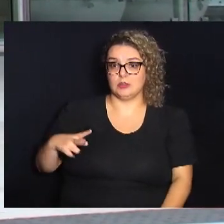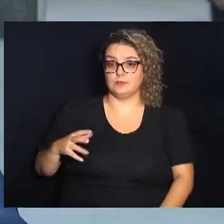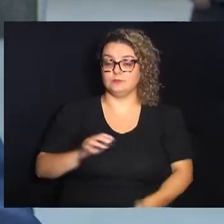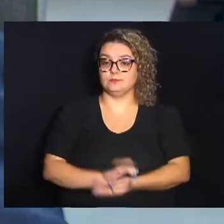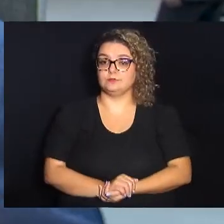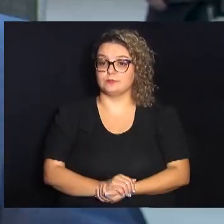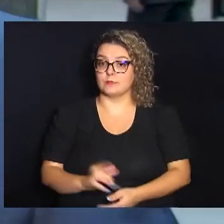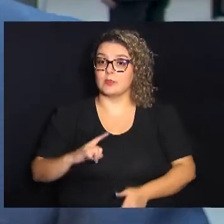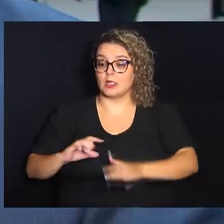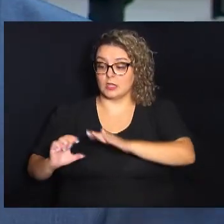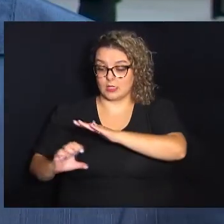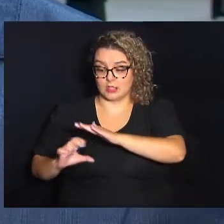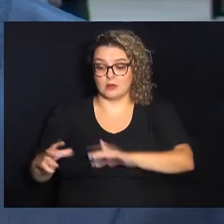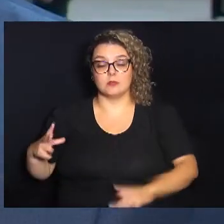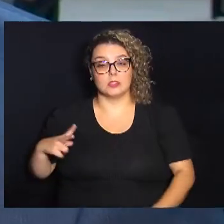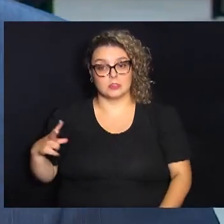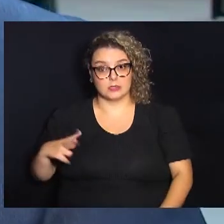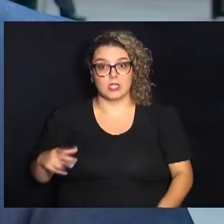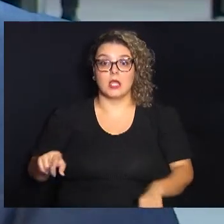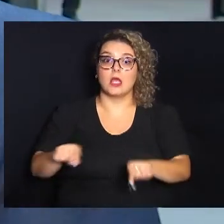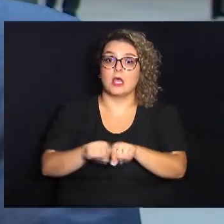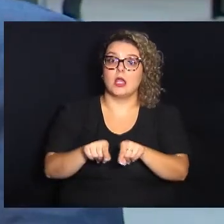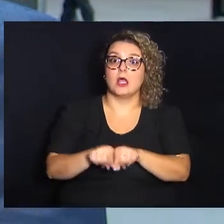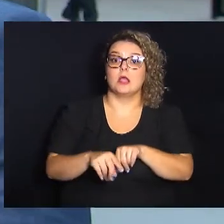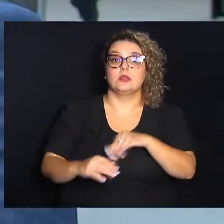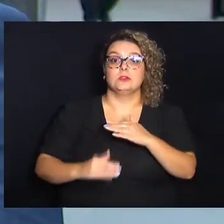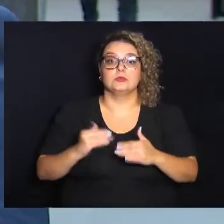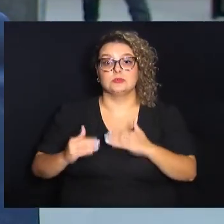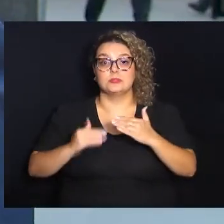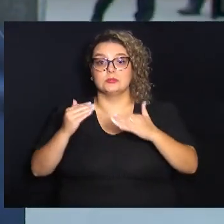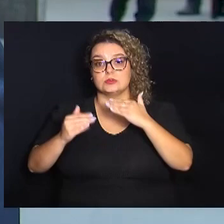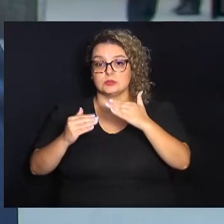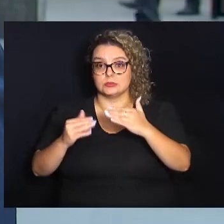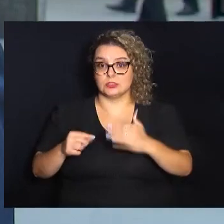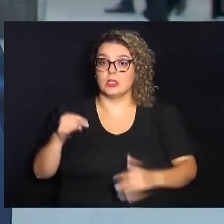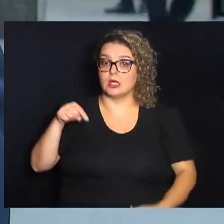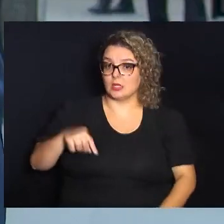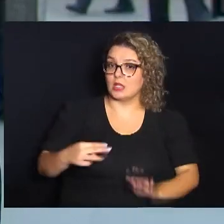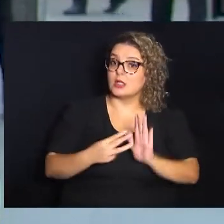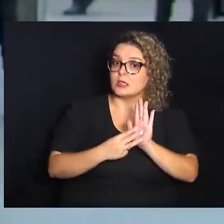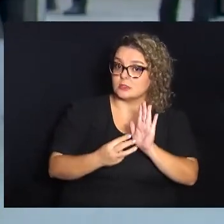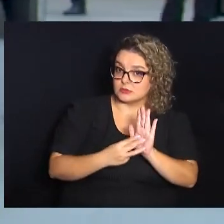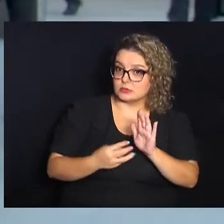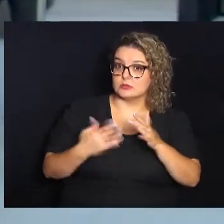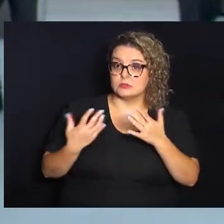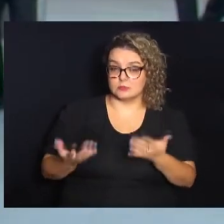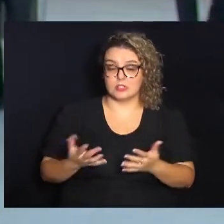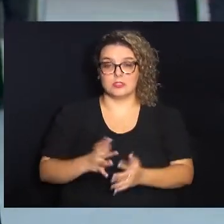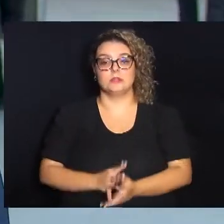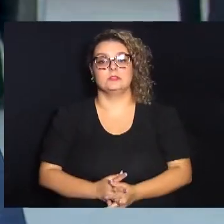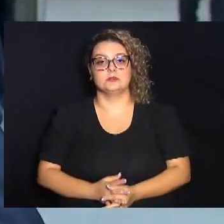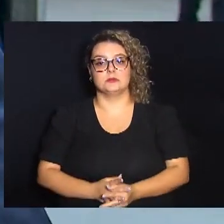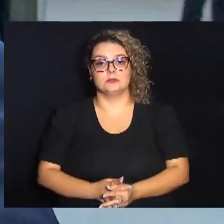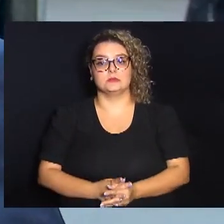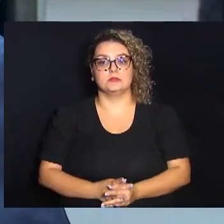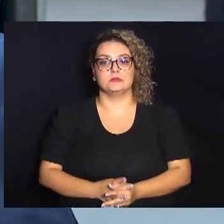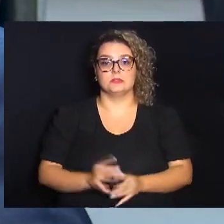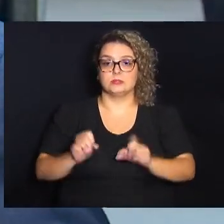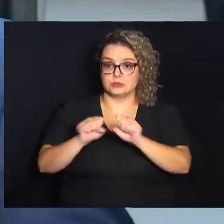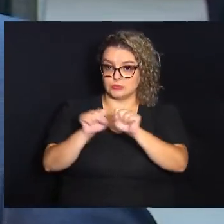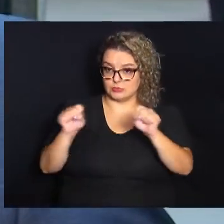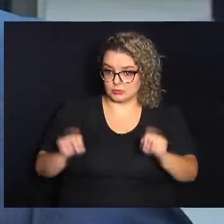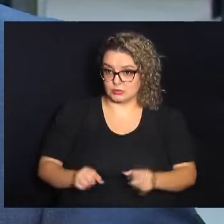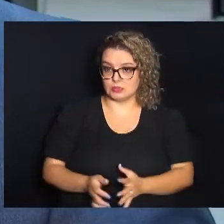privadas. Existem empresas privadas que também desenvolvem esse método, tá? Mas